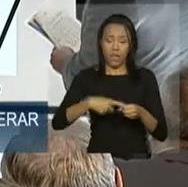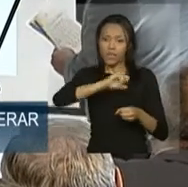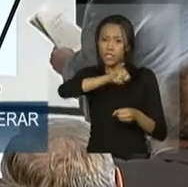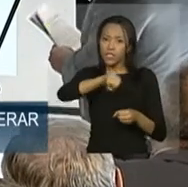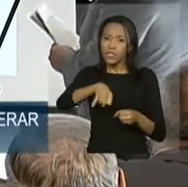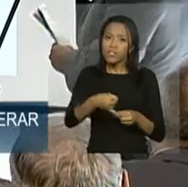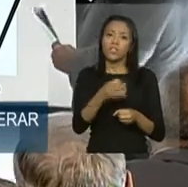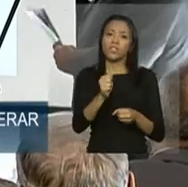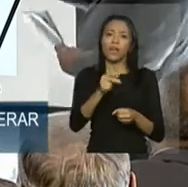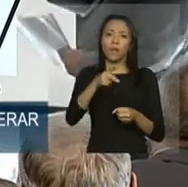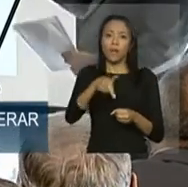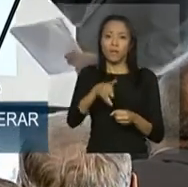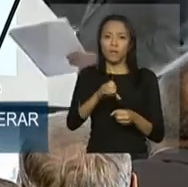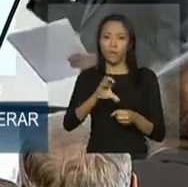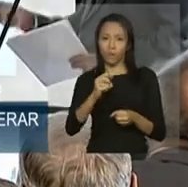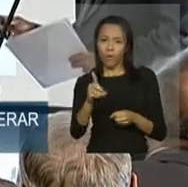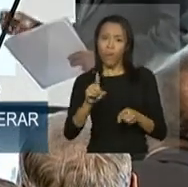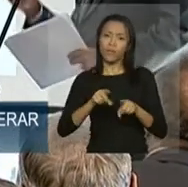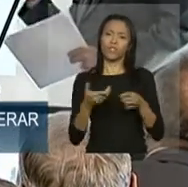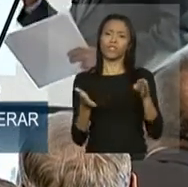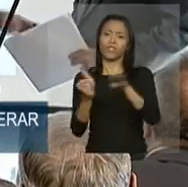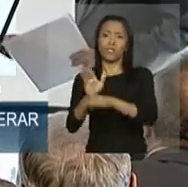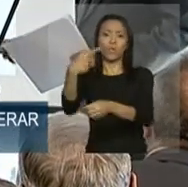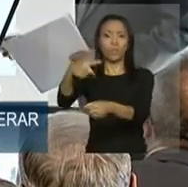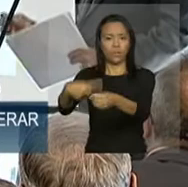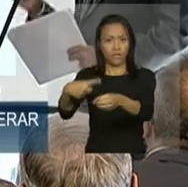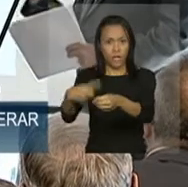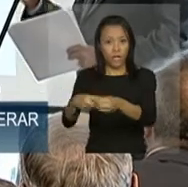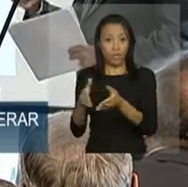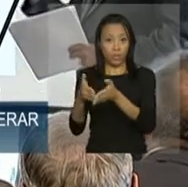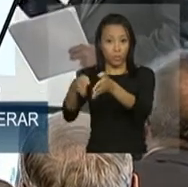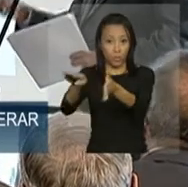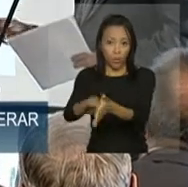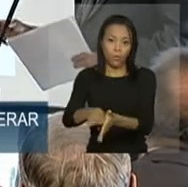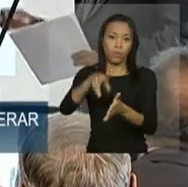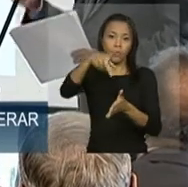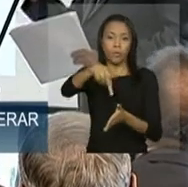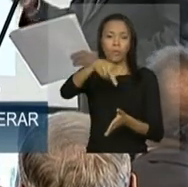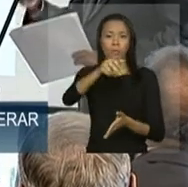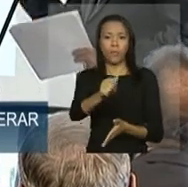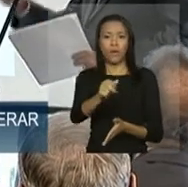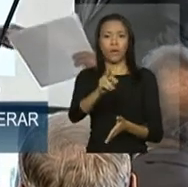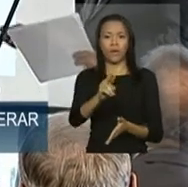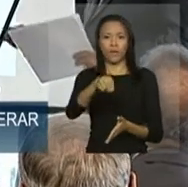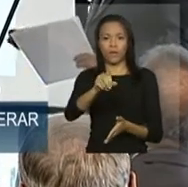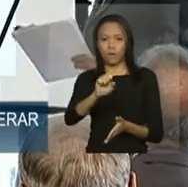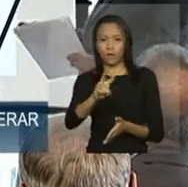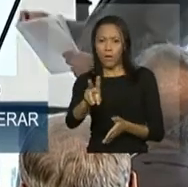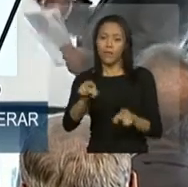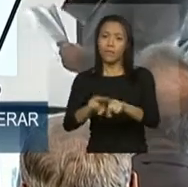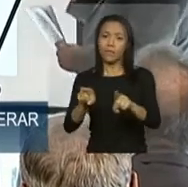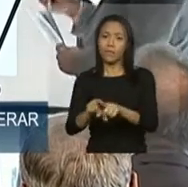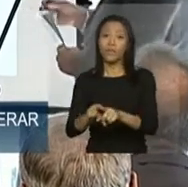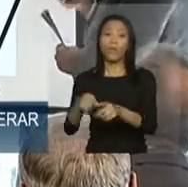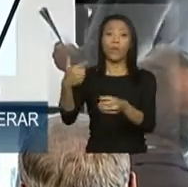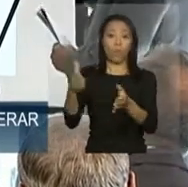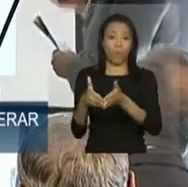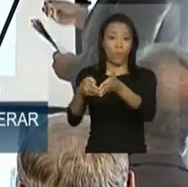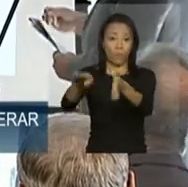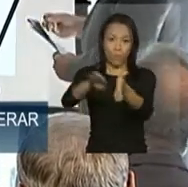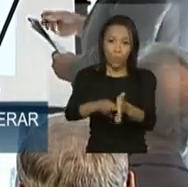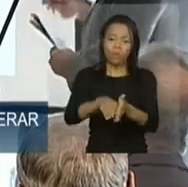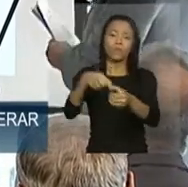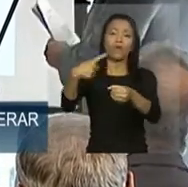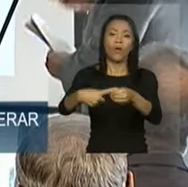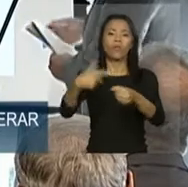até Lapa e aí acessando o porto de Paranaguá e o porto de Santos e o grande centro consumidor, que é a cidade de